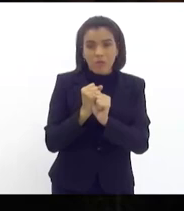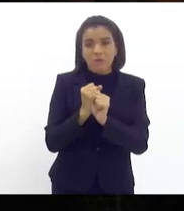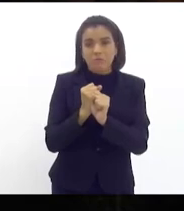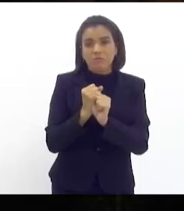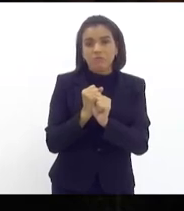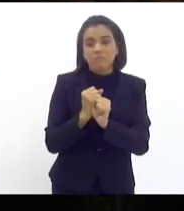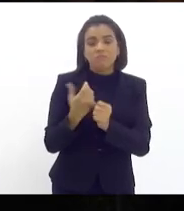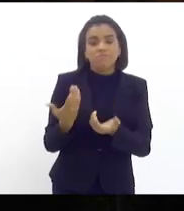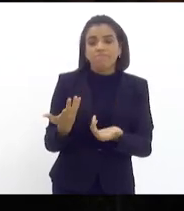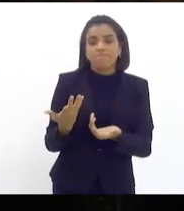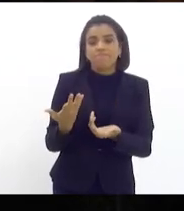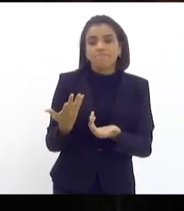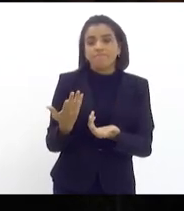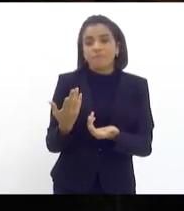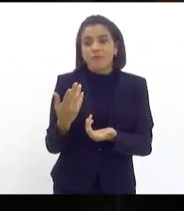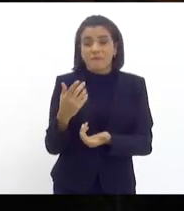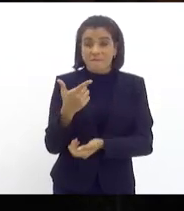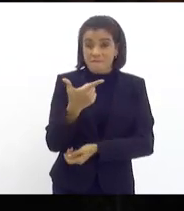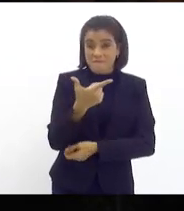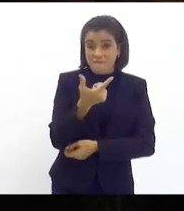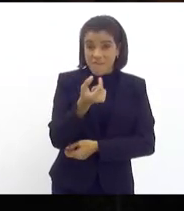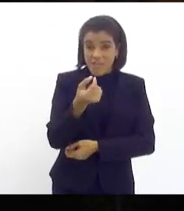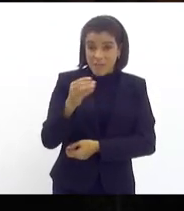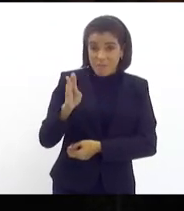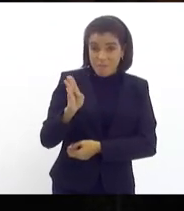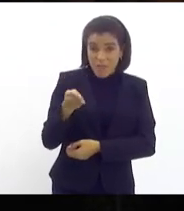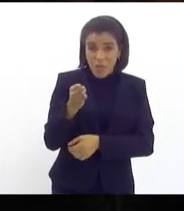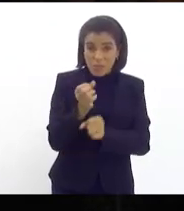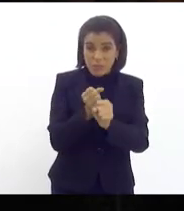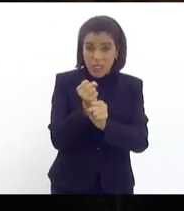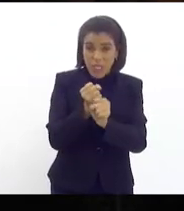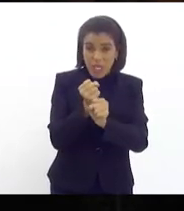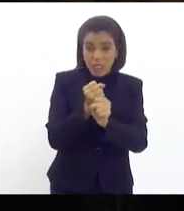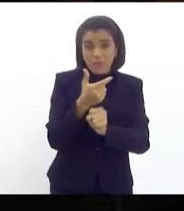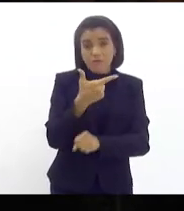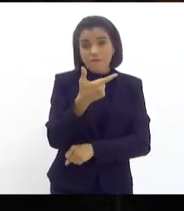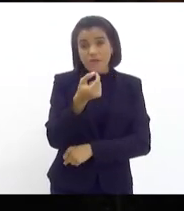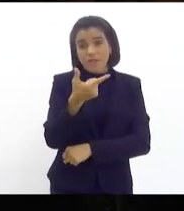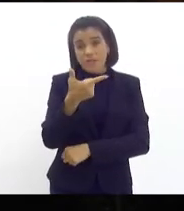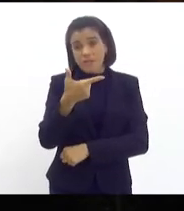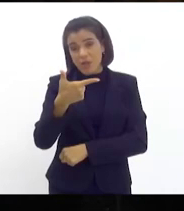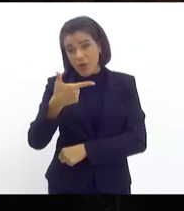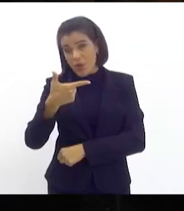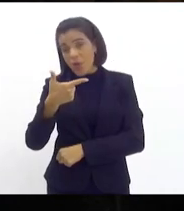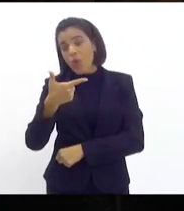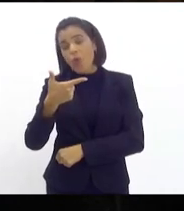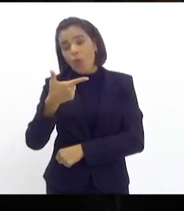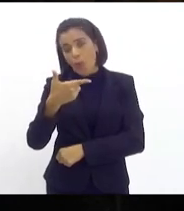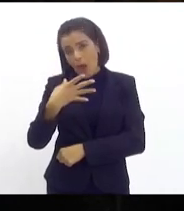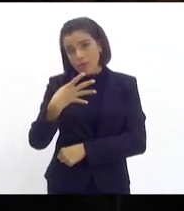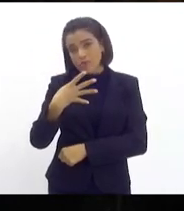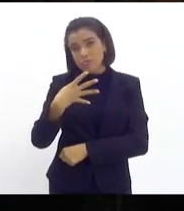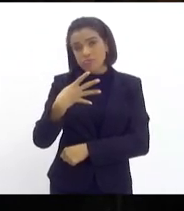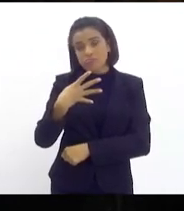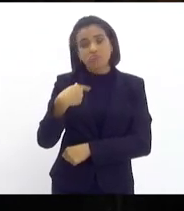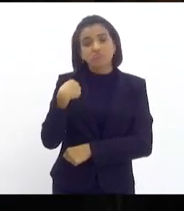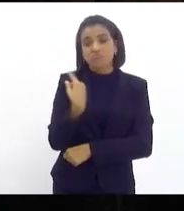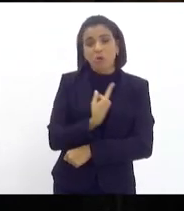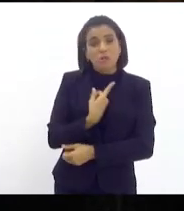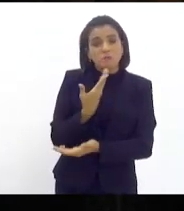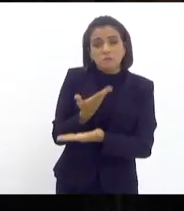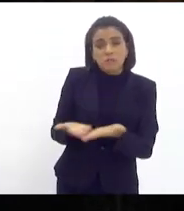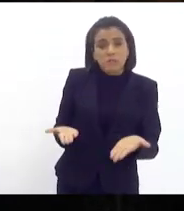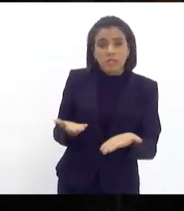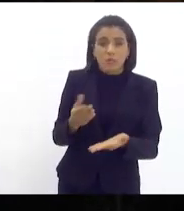for na ordem de 20 bilhões no ano de 2024 nós vamos perderemos com essa